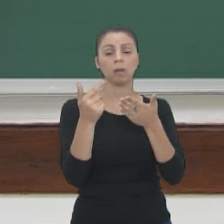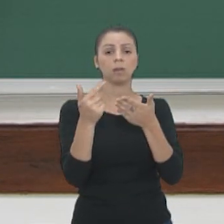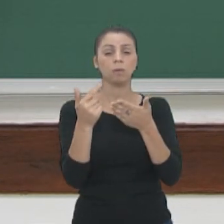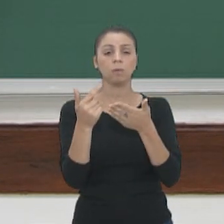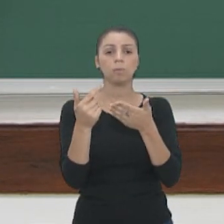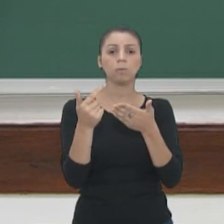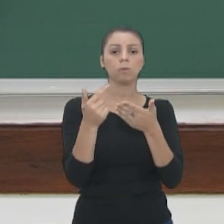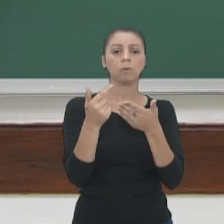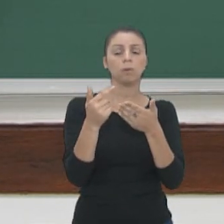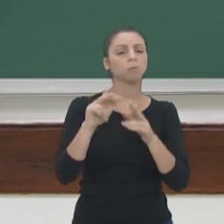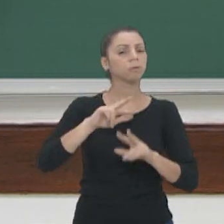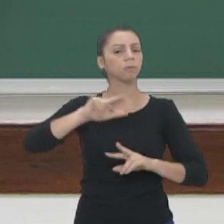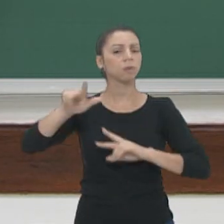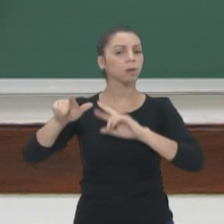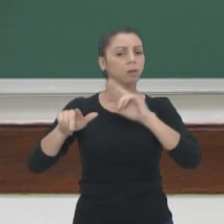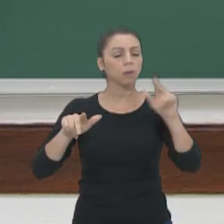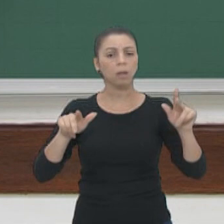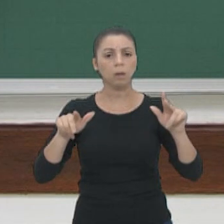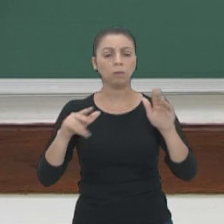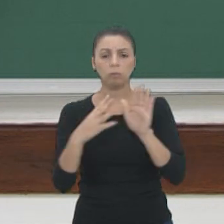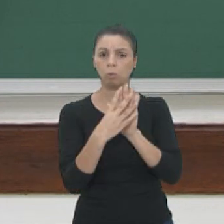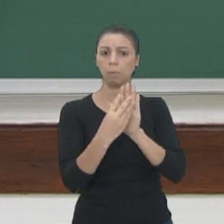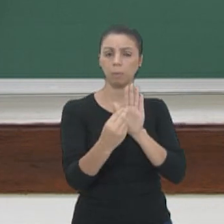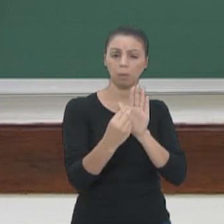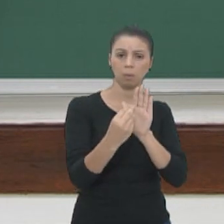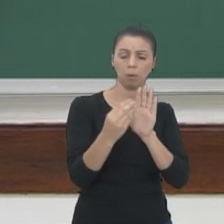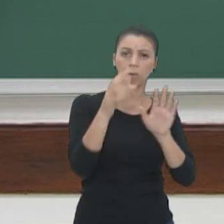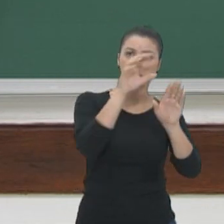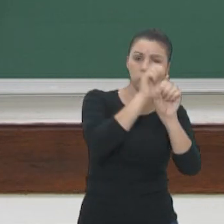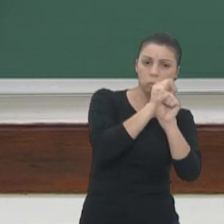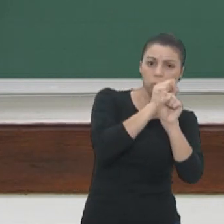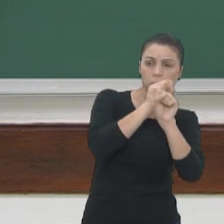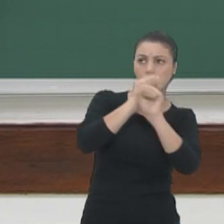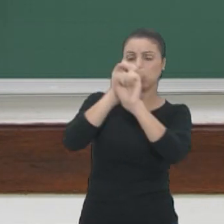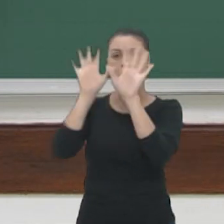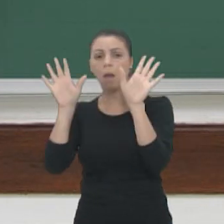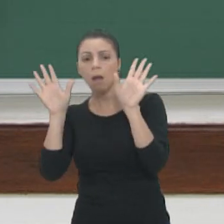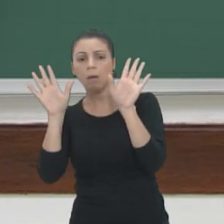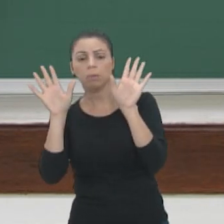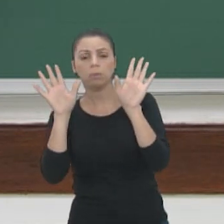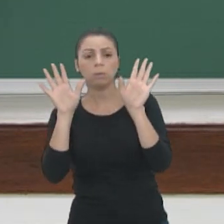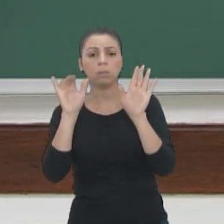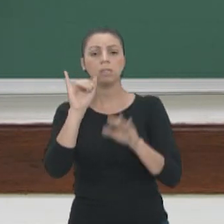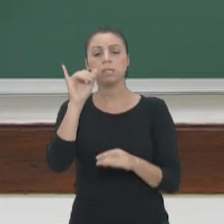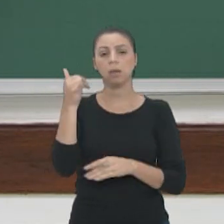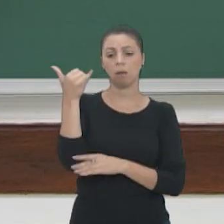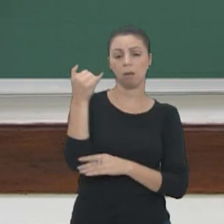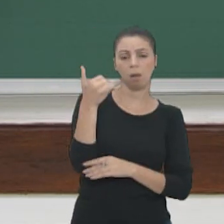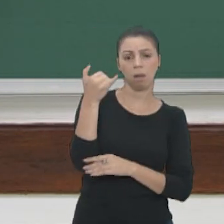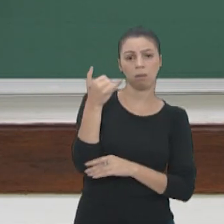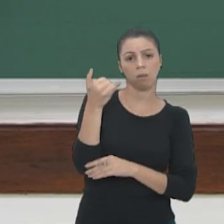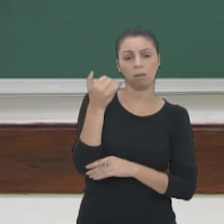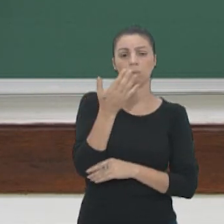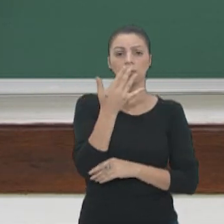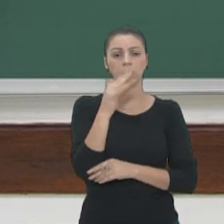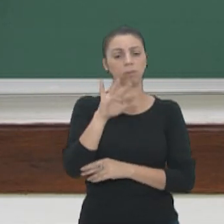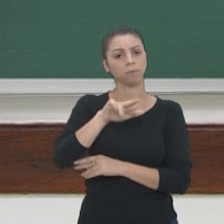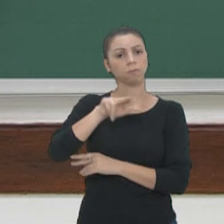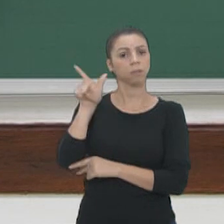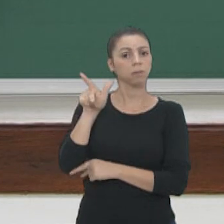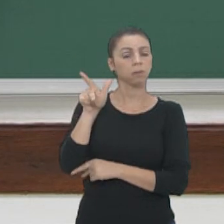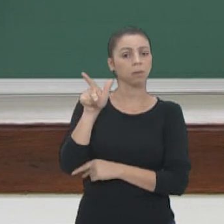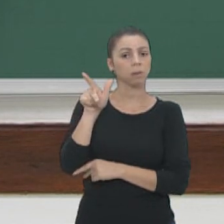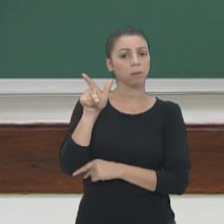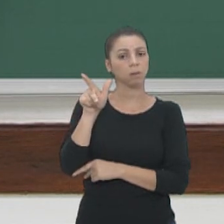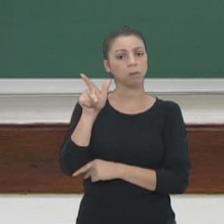forma diferente, um pouquinho mais escuro, um pouquinho mais claro. Se tem uma caneta de cor diferente, faz, se não, só